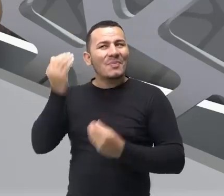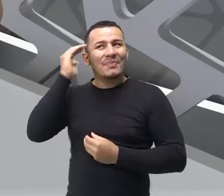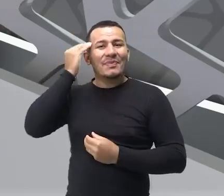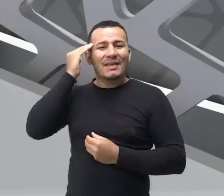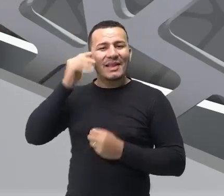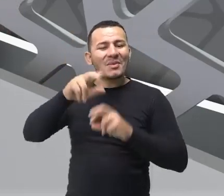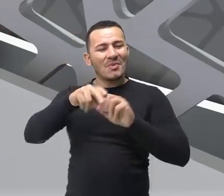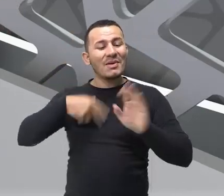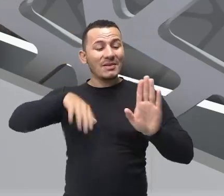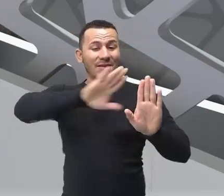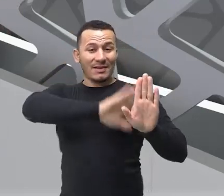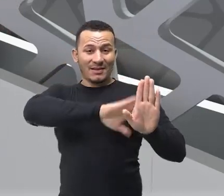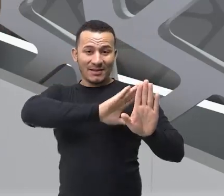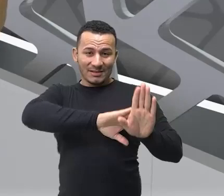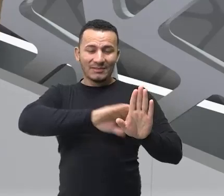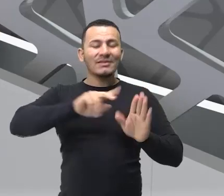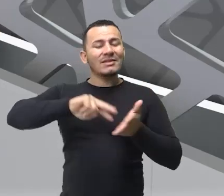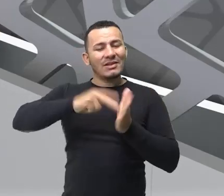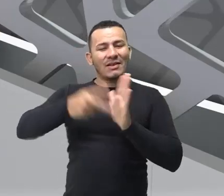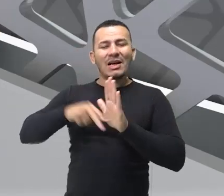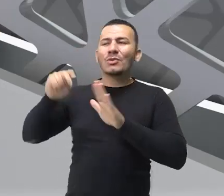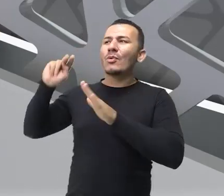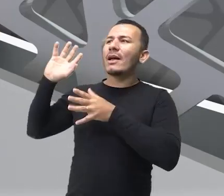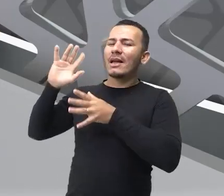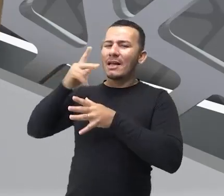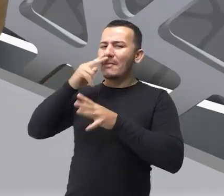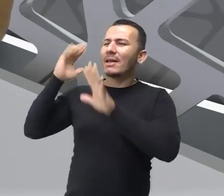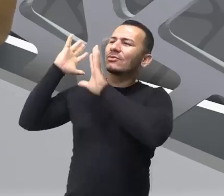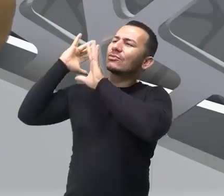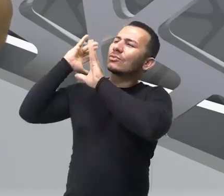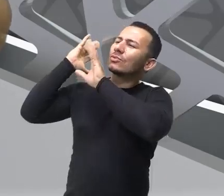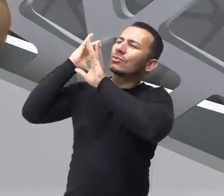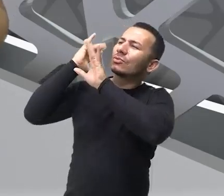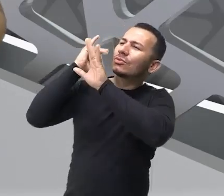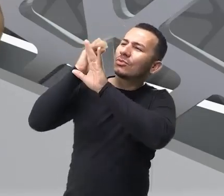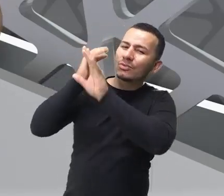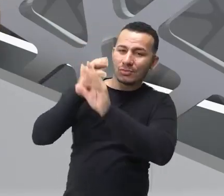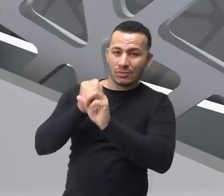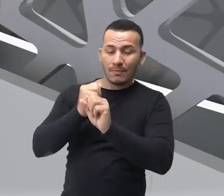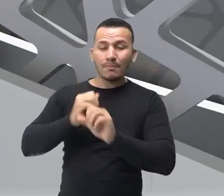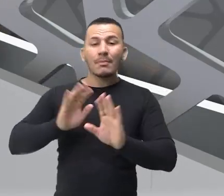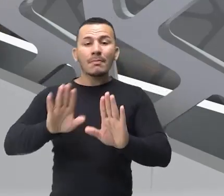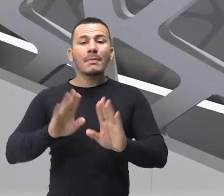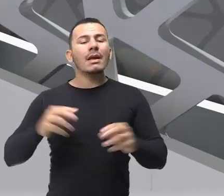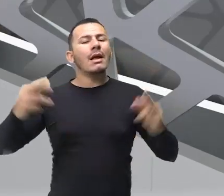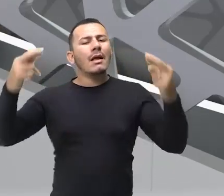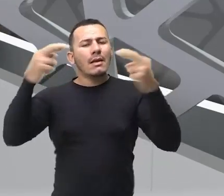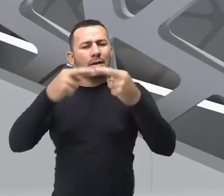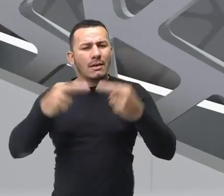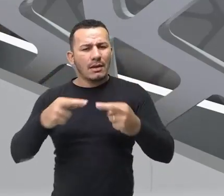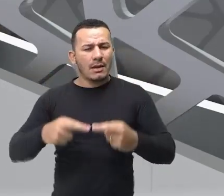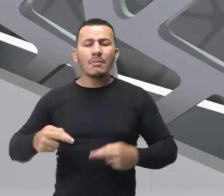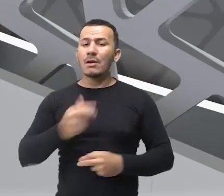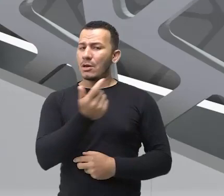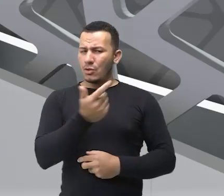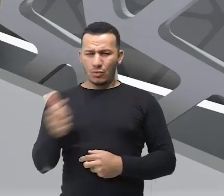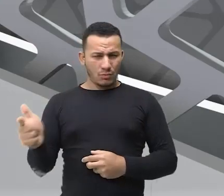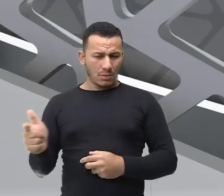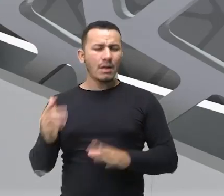texto, certo? Que foi escrito, e observe que a gente não tem aquela sonoridade do texto anterior, mas também temos uma ideia de